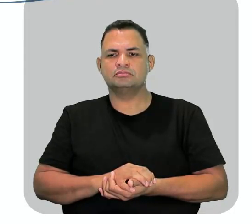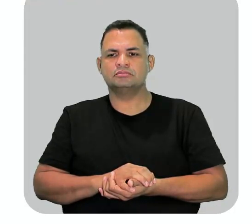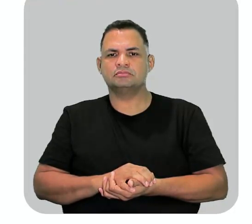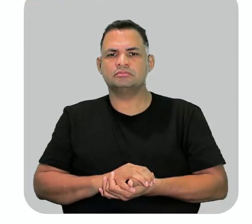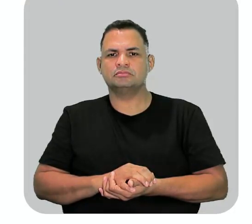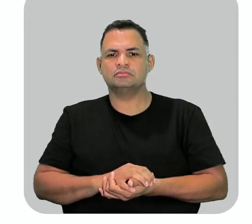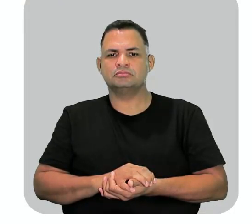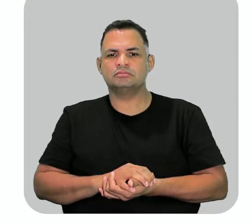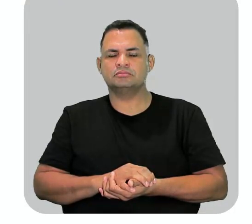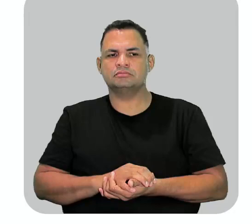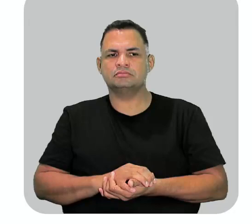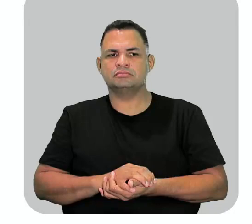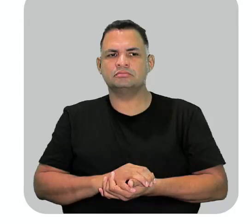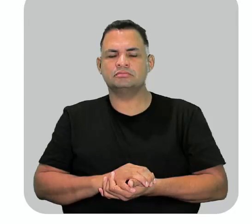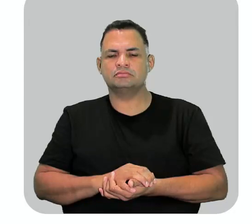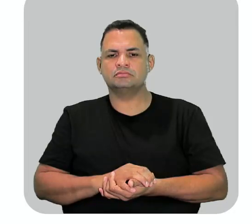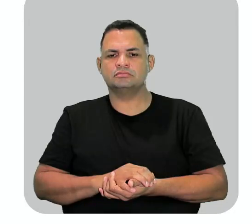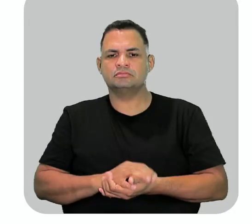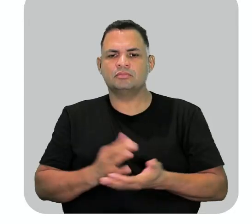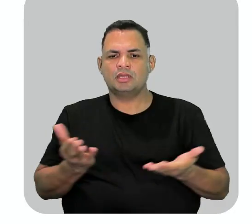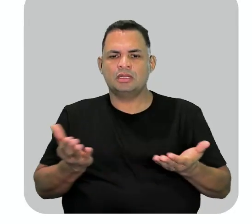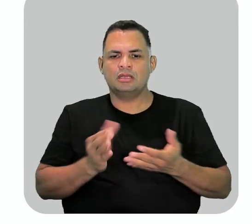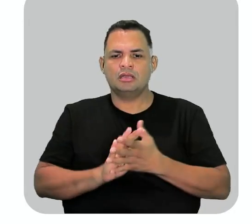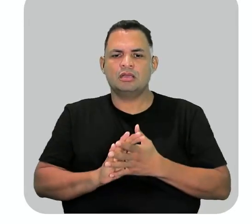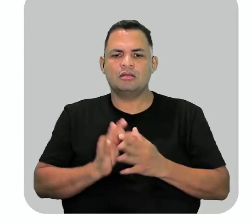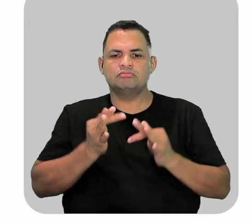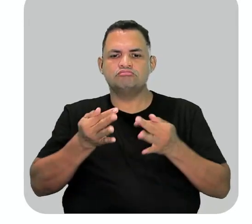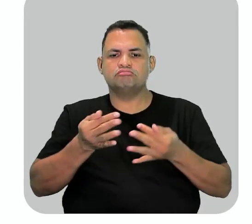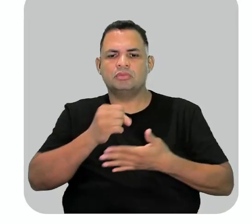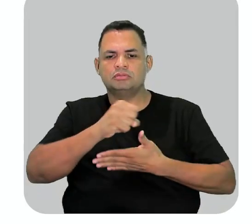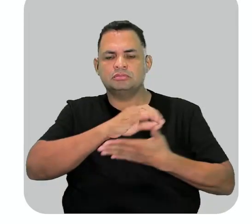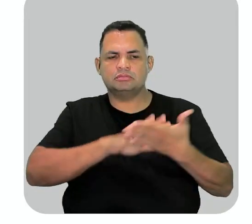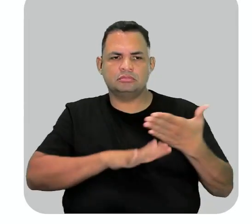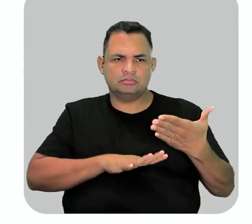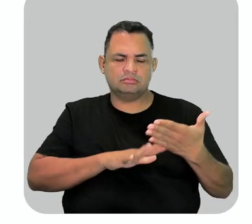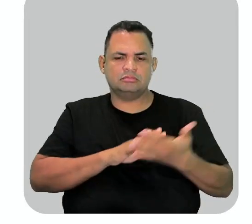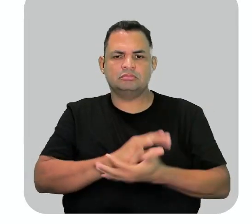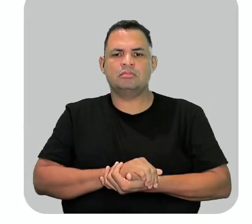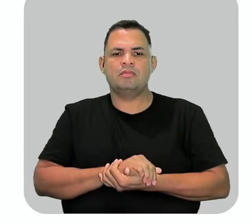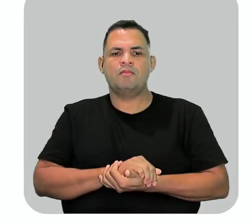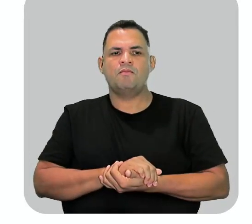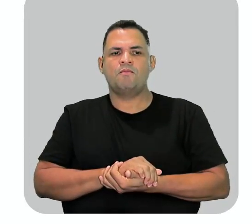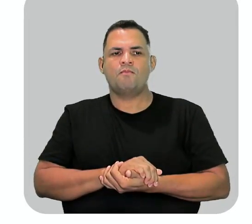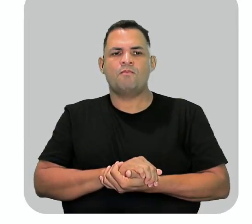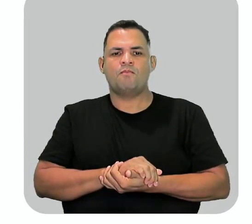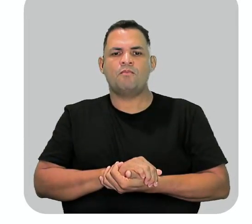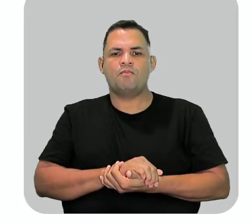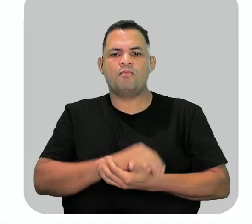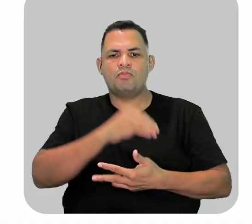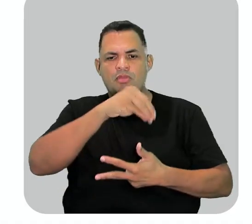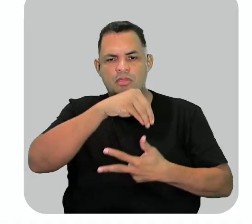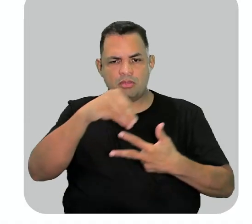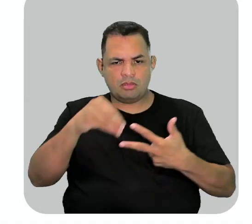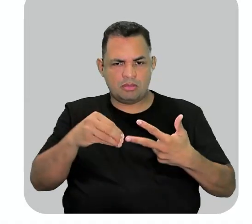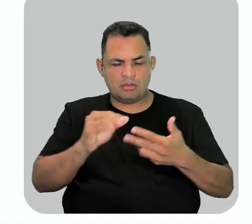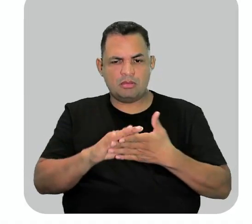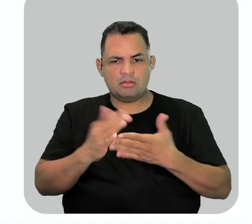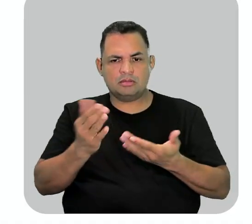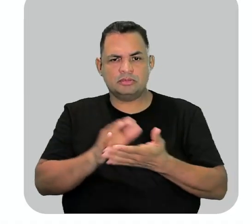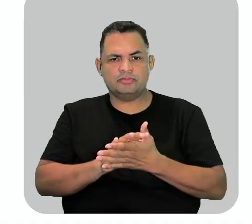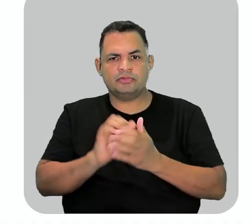Propanona. E a nossa última questão, que é uma questão voltada para o Enem, que